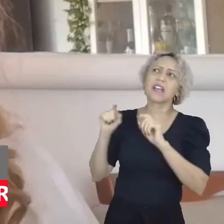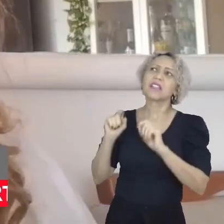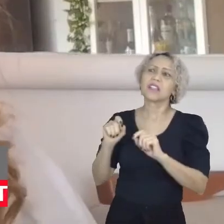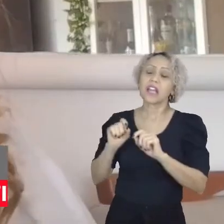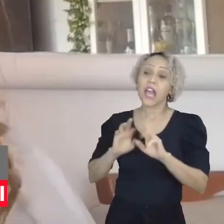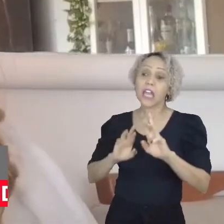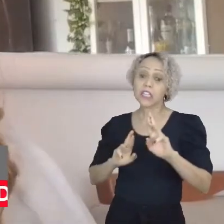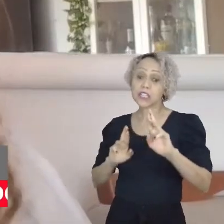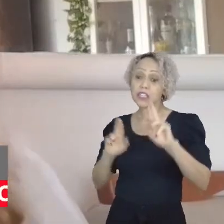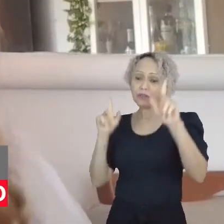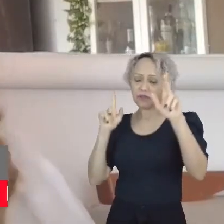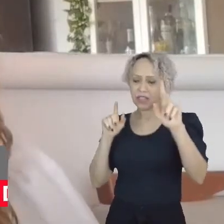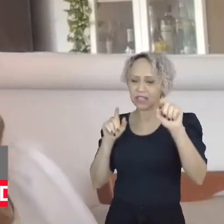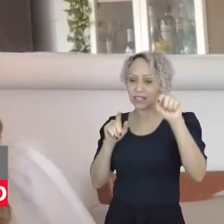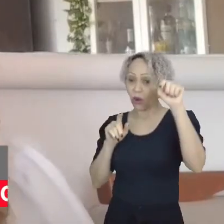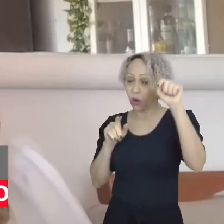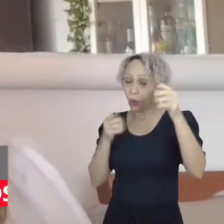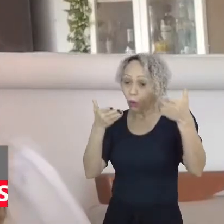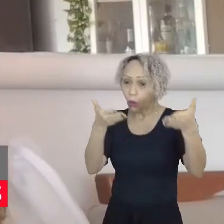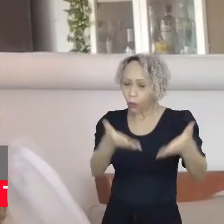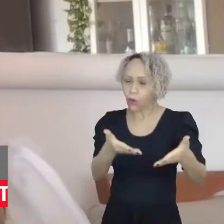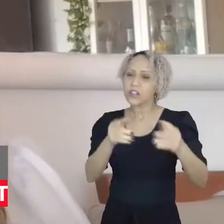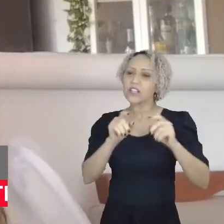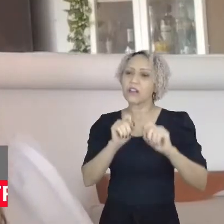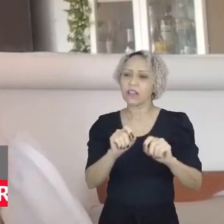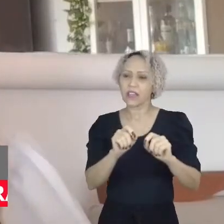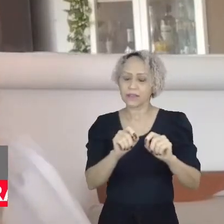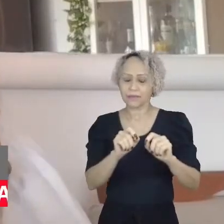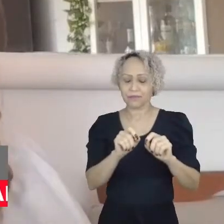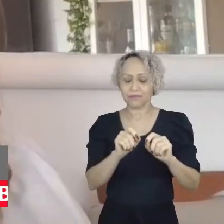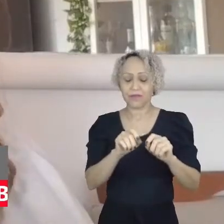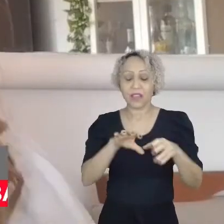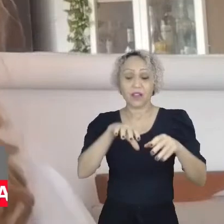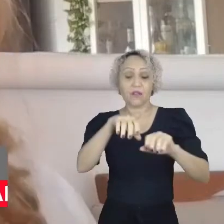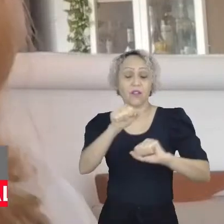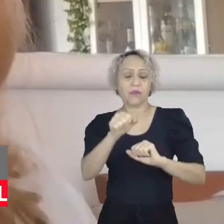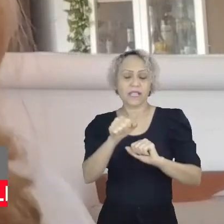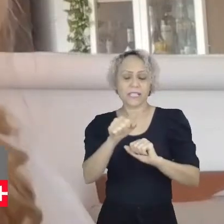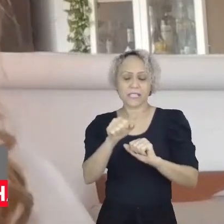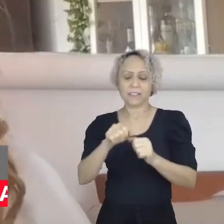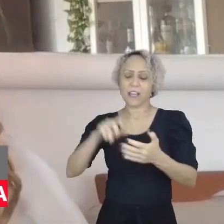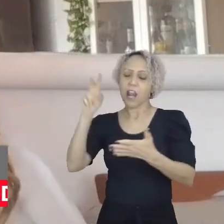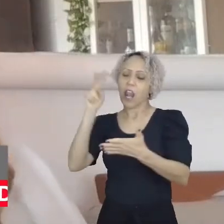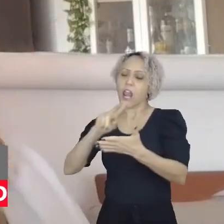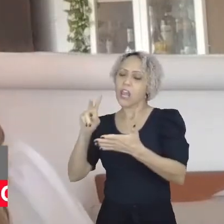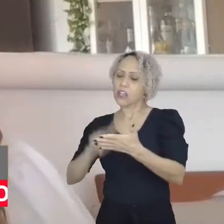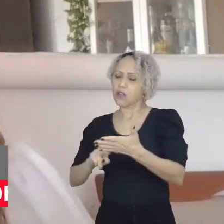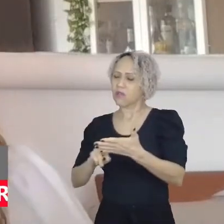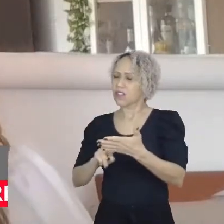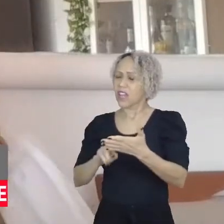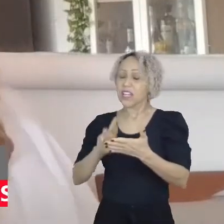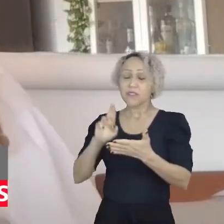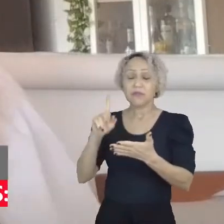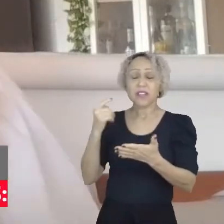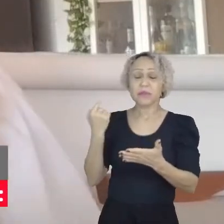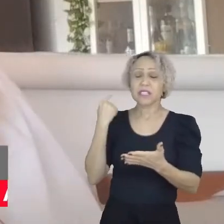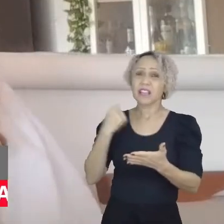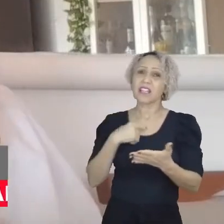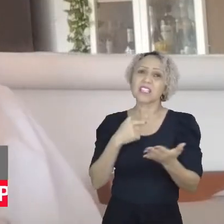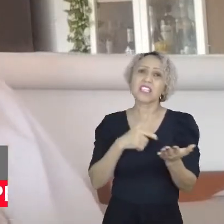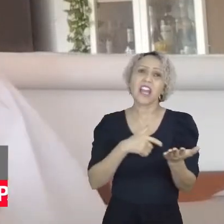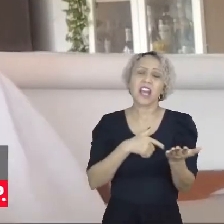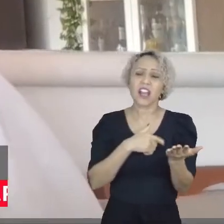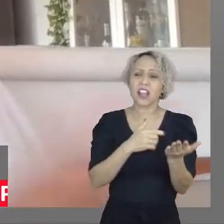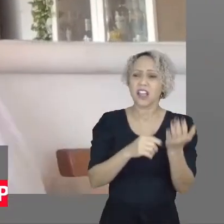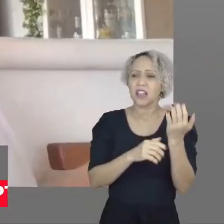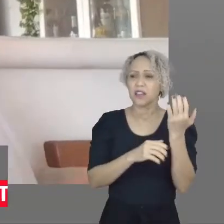a ação por si só. Não, o processo formativo, ele é a leitura do território, ele é a leitura da realidade e ele é a